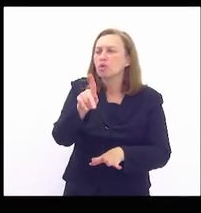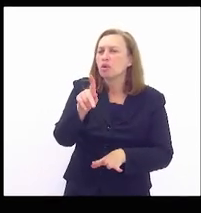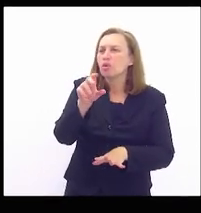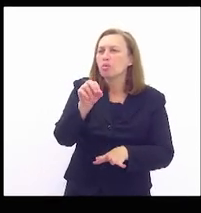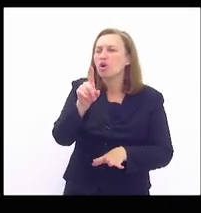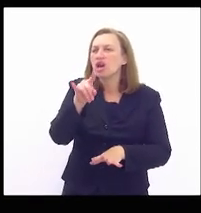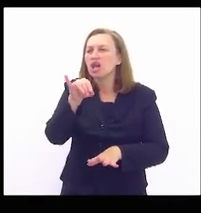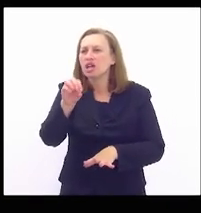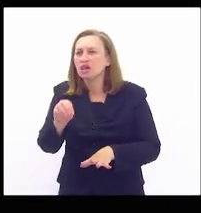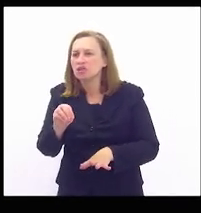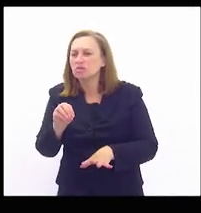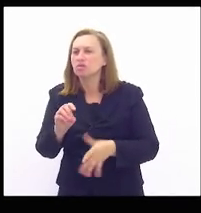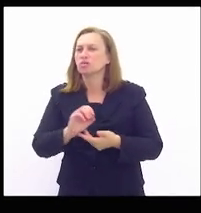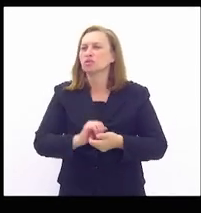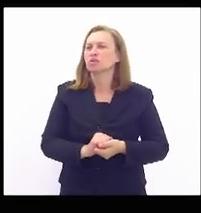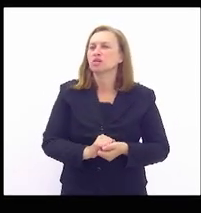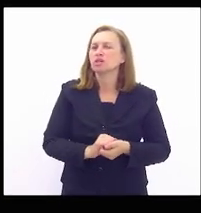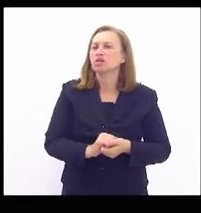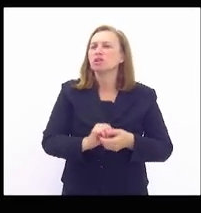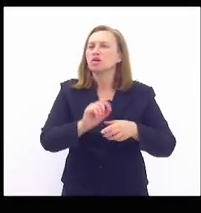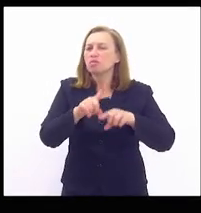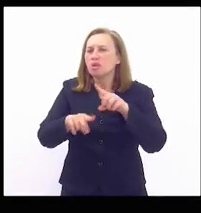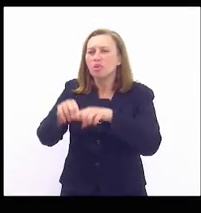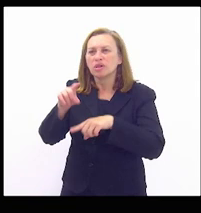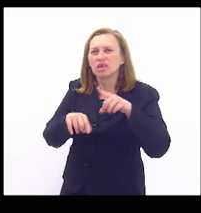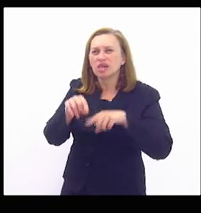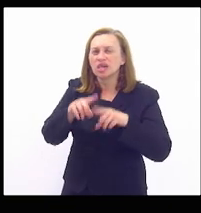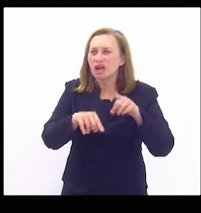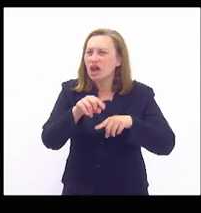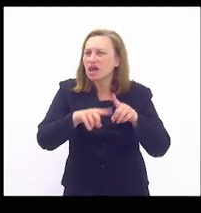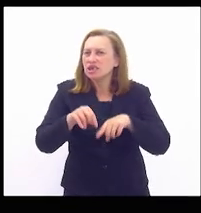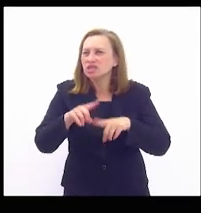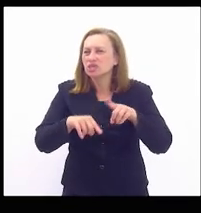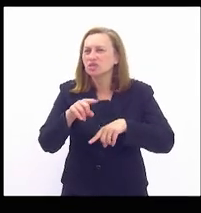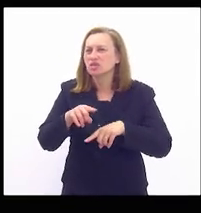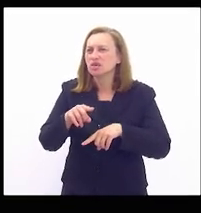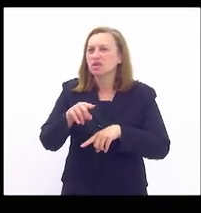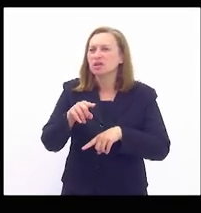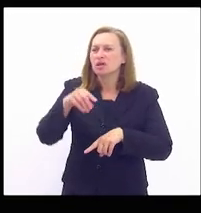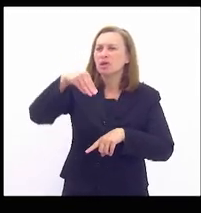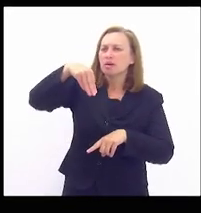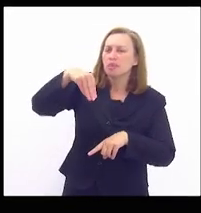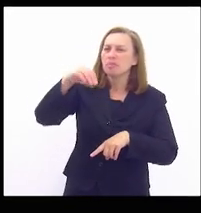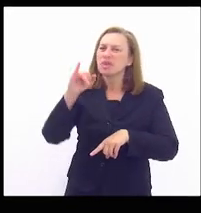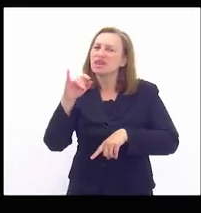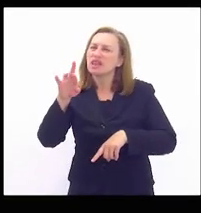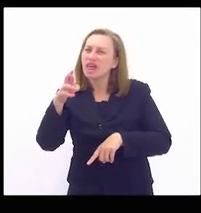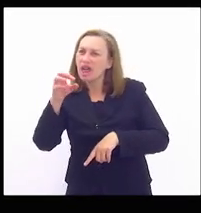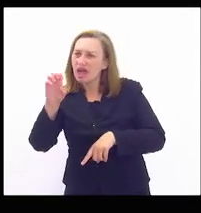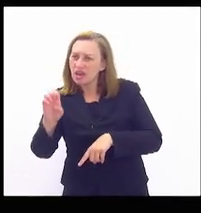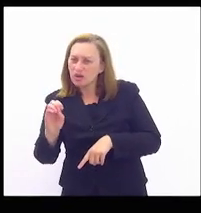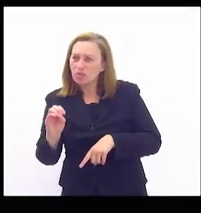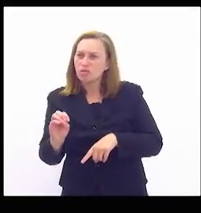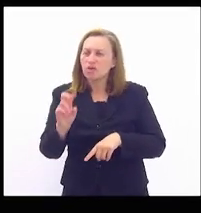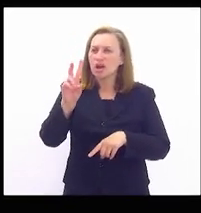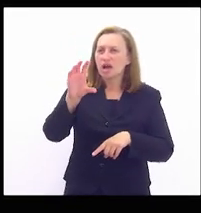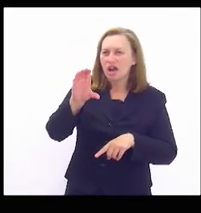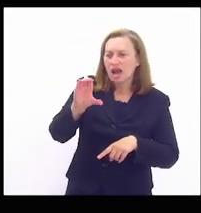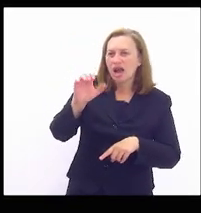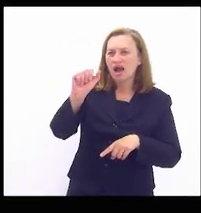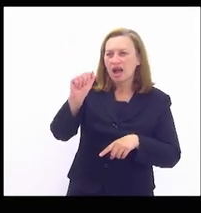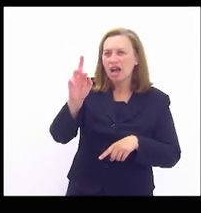nas nossas pilhas de materiais, de minério, carvão, cobre. Elas passaram a